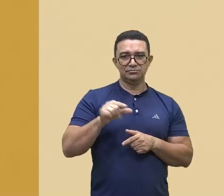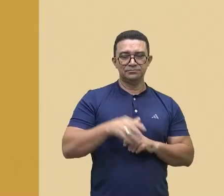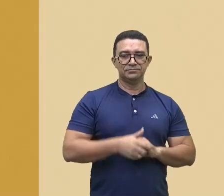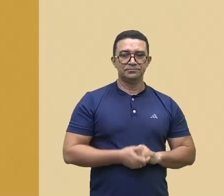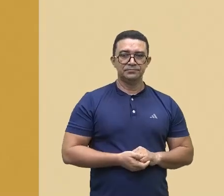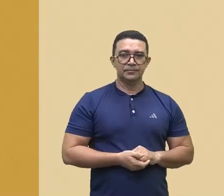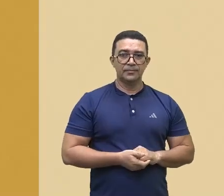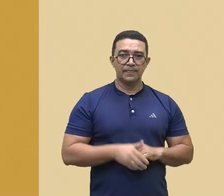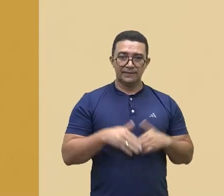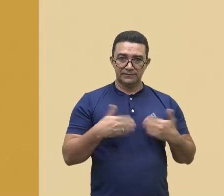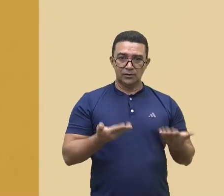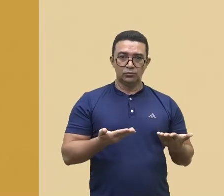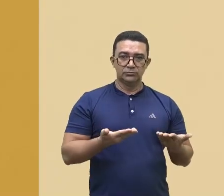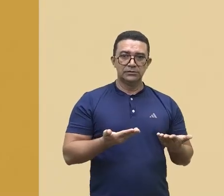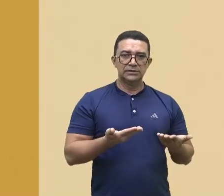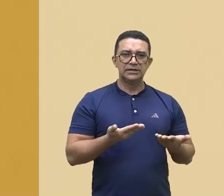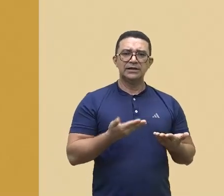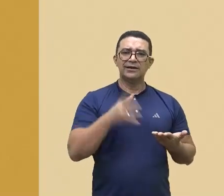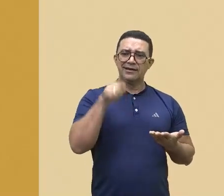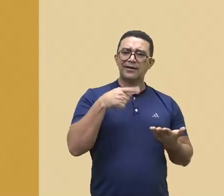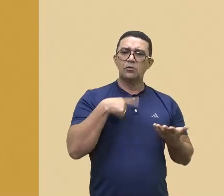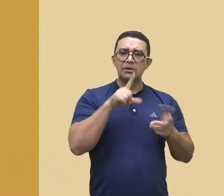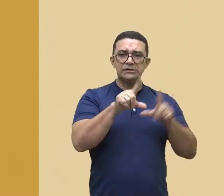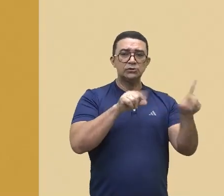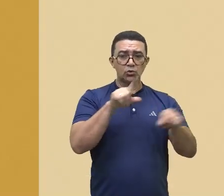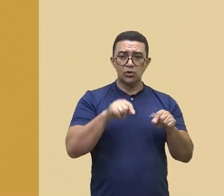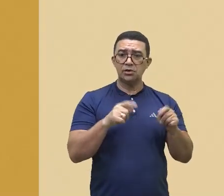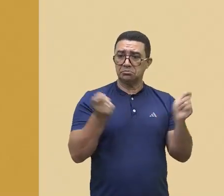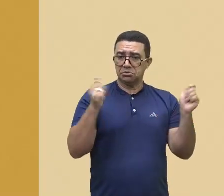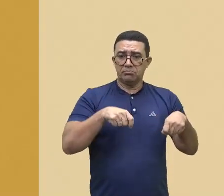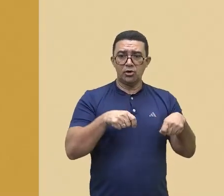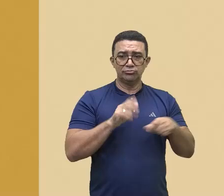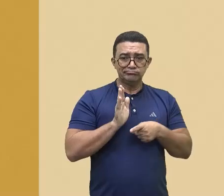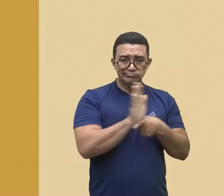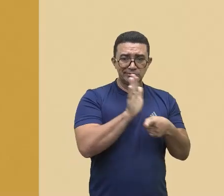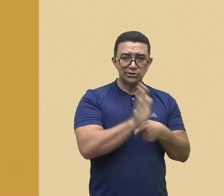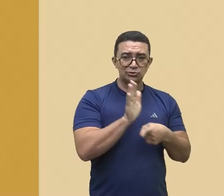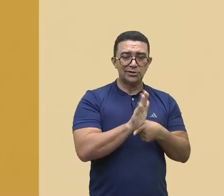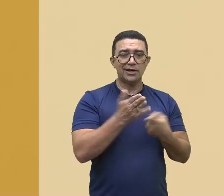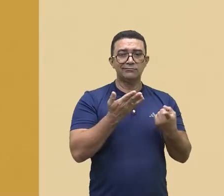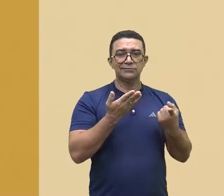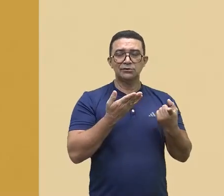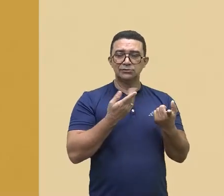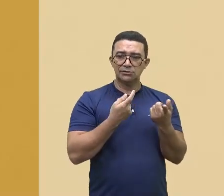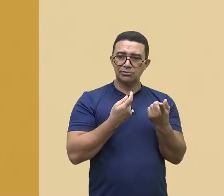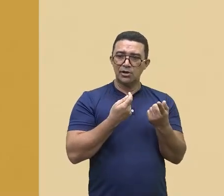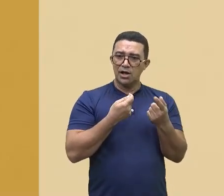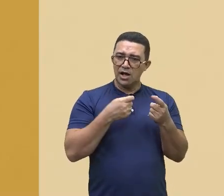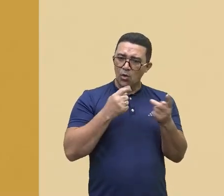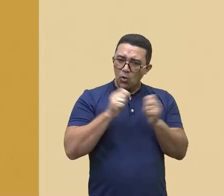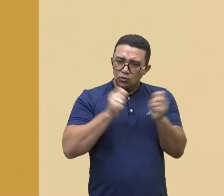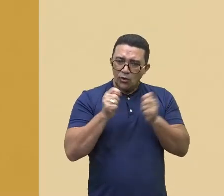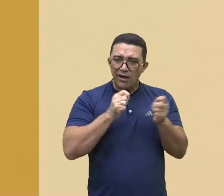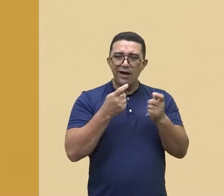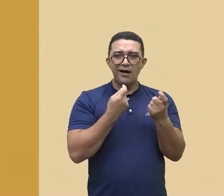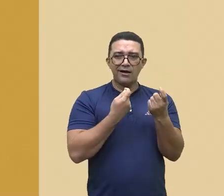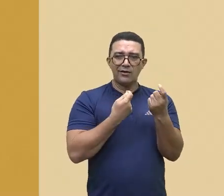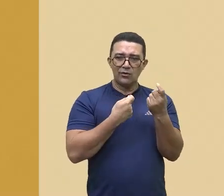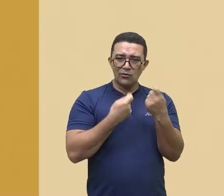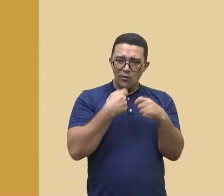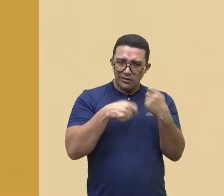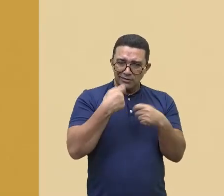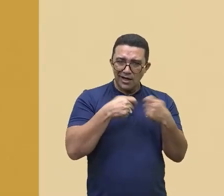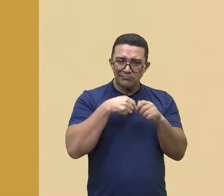você. Então, esse tipo de alternativa pode ajudar você a economizar, a reduzir aí as